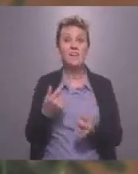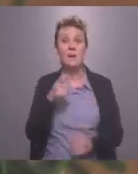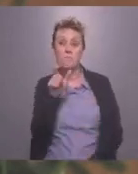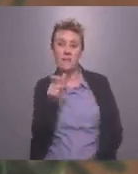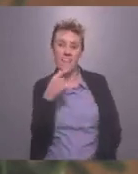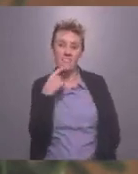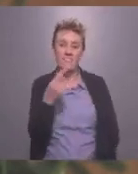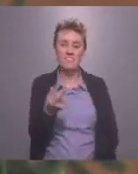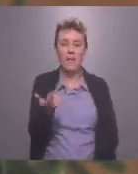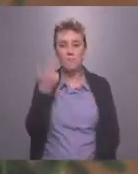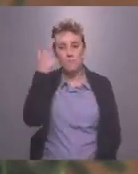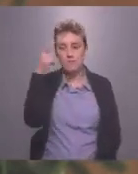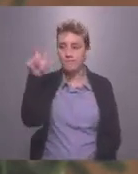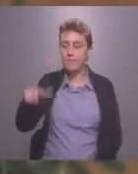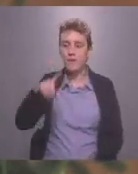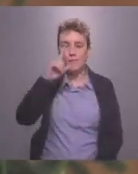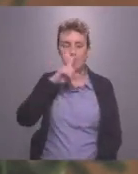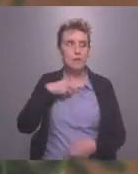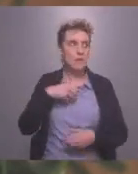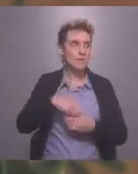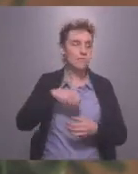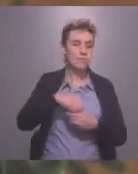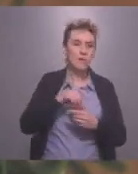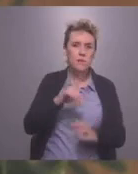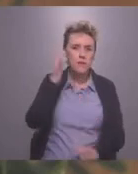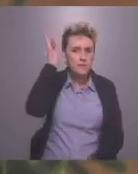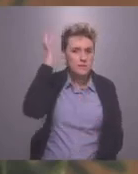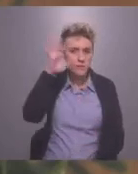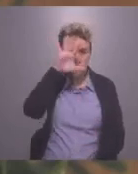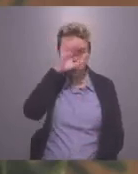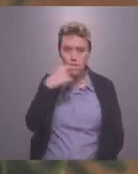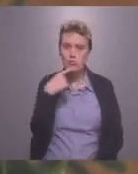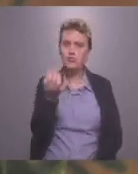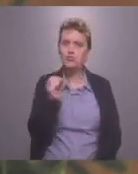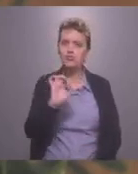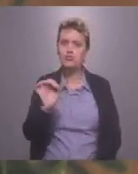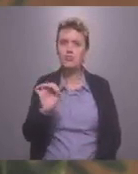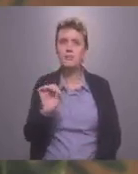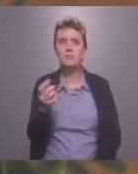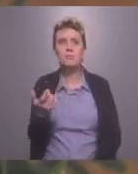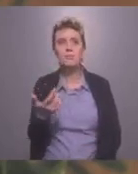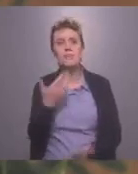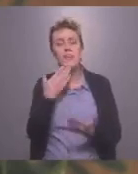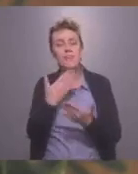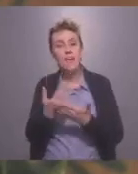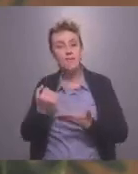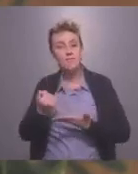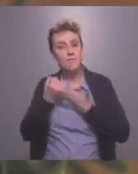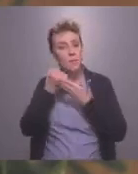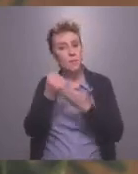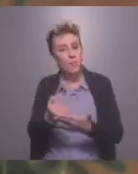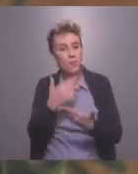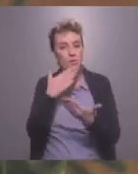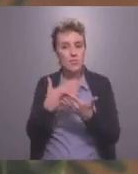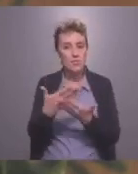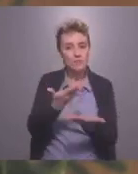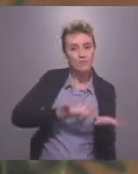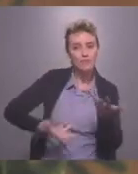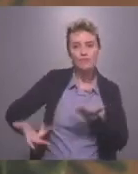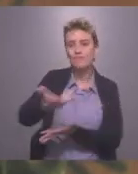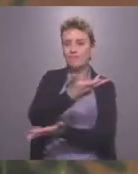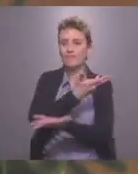pensamos aturai-vos uns aos outros. Não é isso que São Paulo diz. O suportai-vos é ser de suporte uns para os